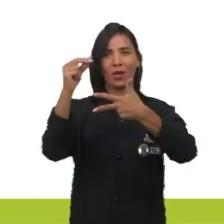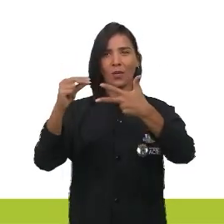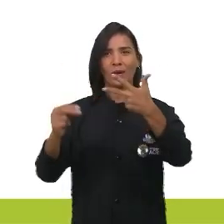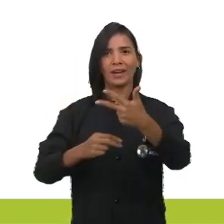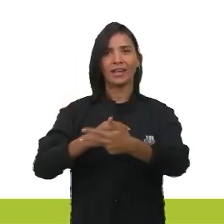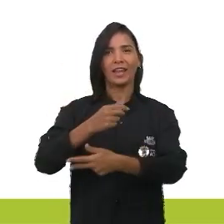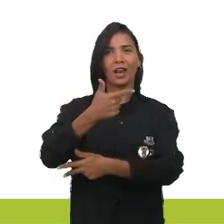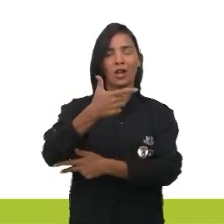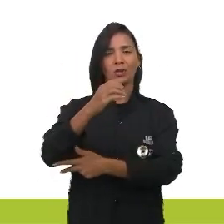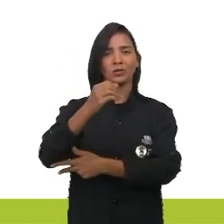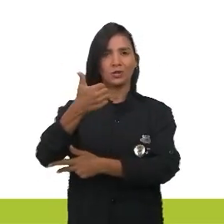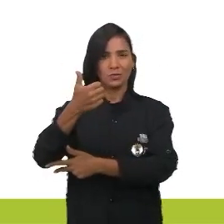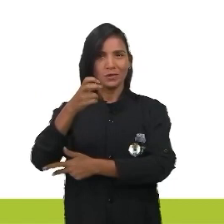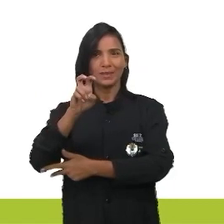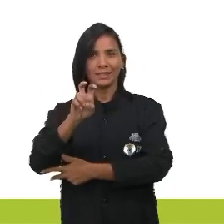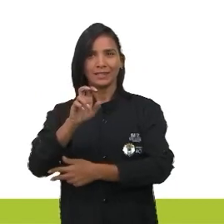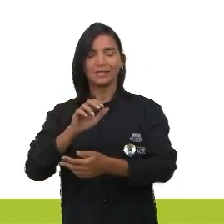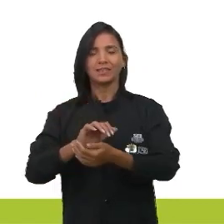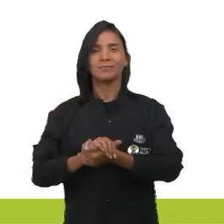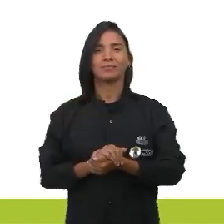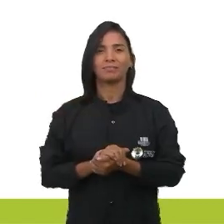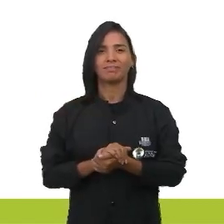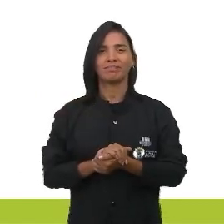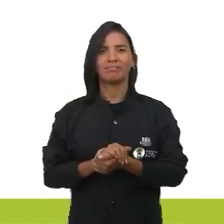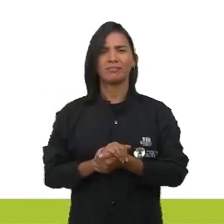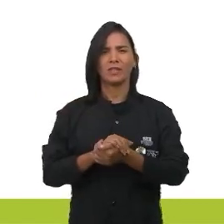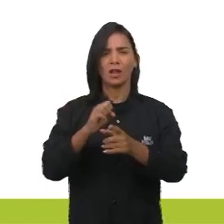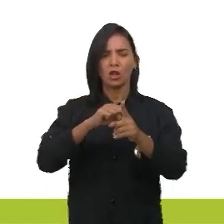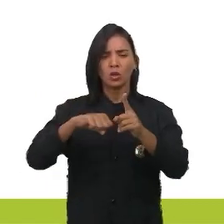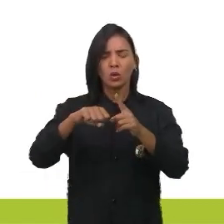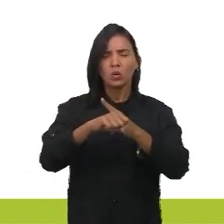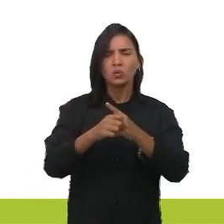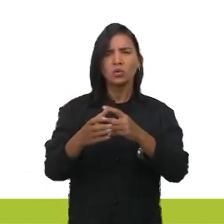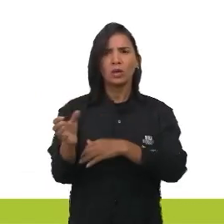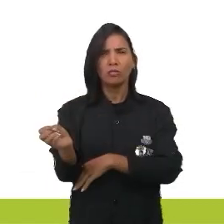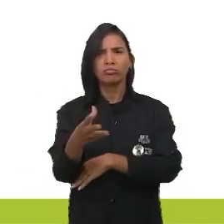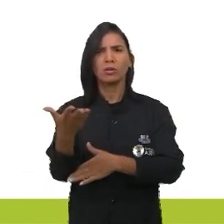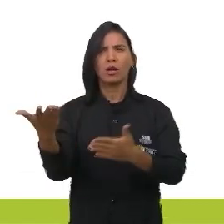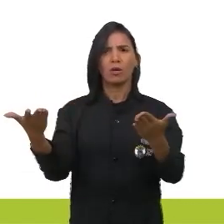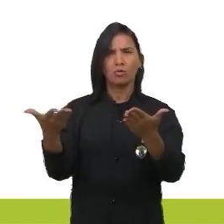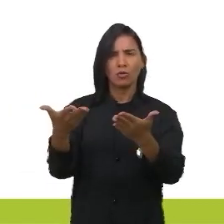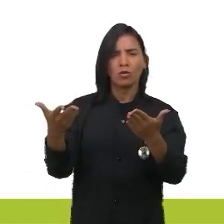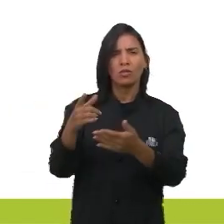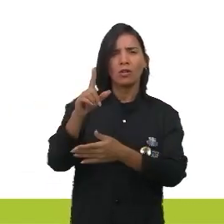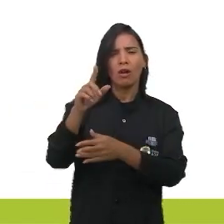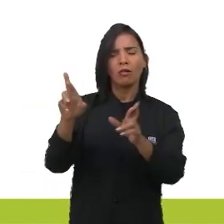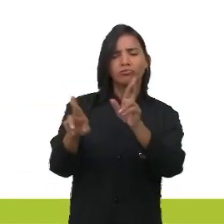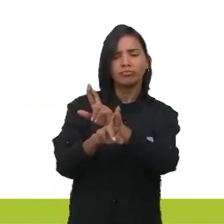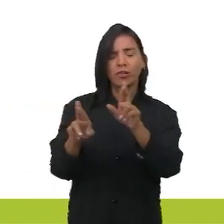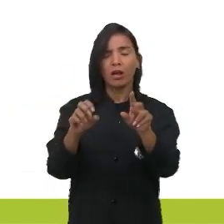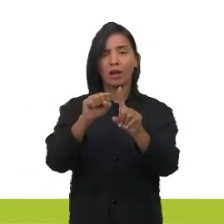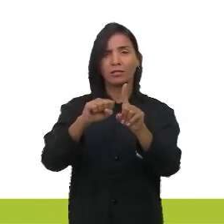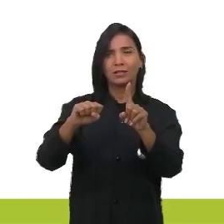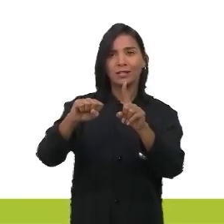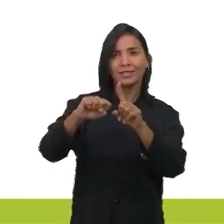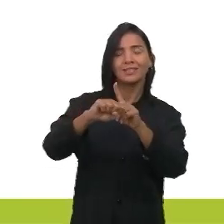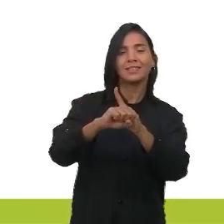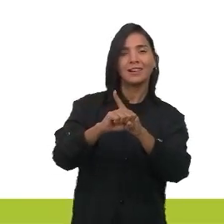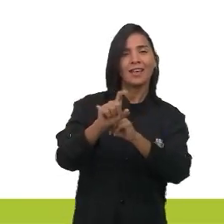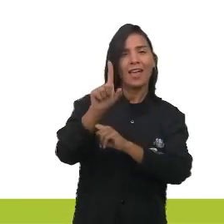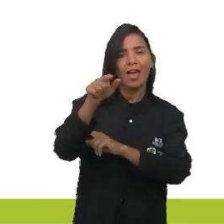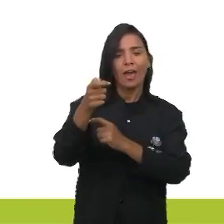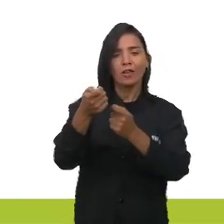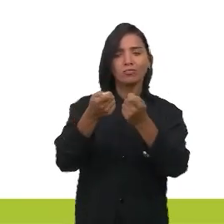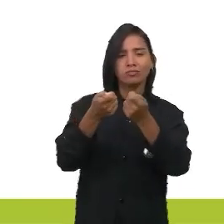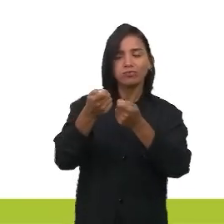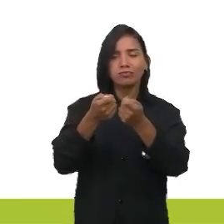2015. Na sociedade contemporânea, onde as relações sociais tendem a reger-se